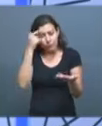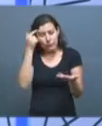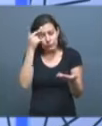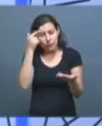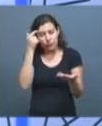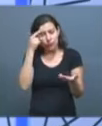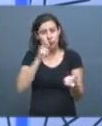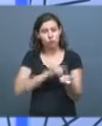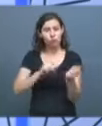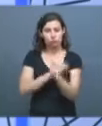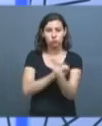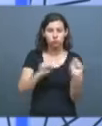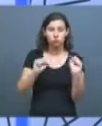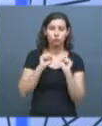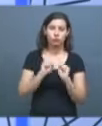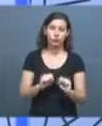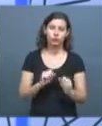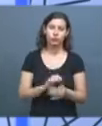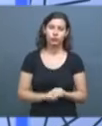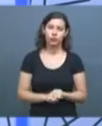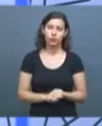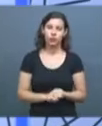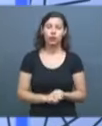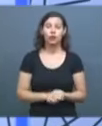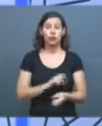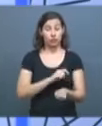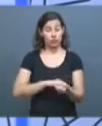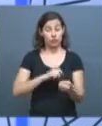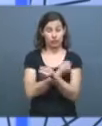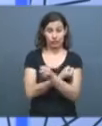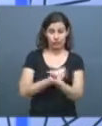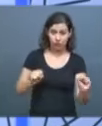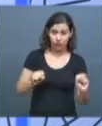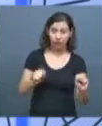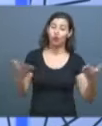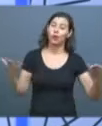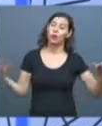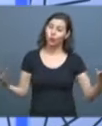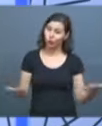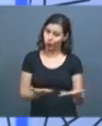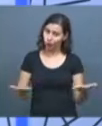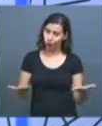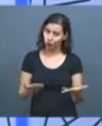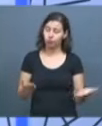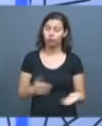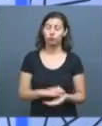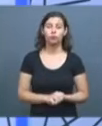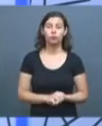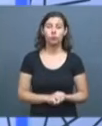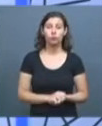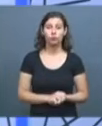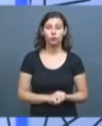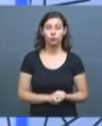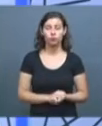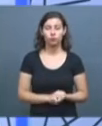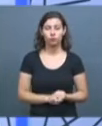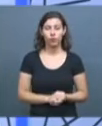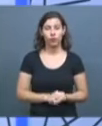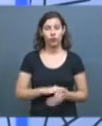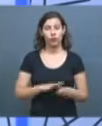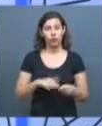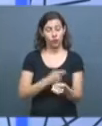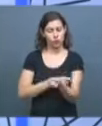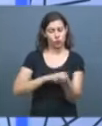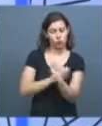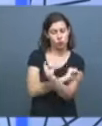estresse é uma atividade no tempo presente. Isso é conceitual. Achei interessante. Então, já que estamos... O estresse muito intenso numa